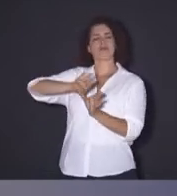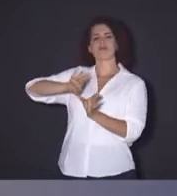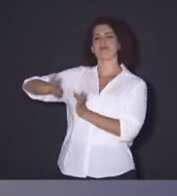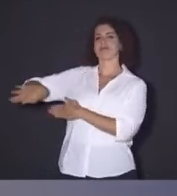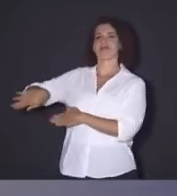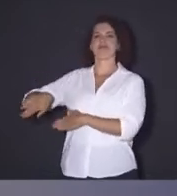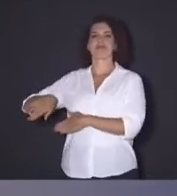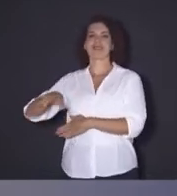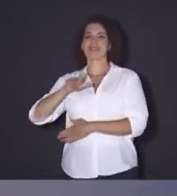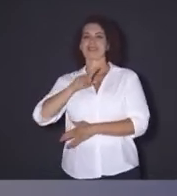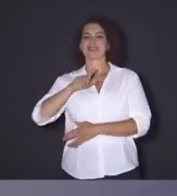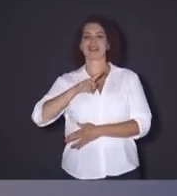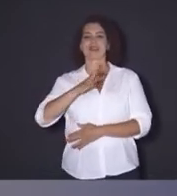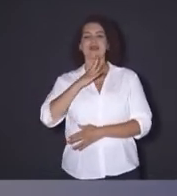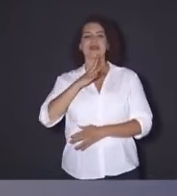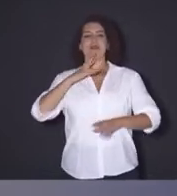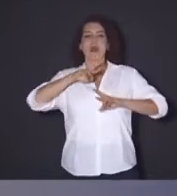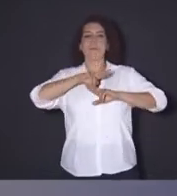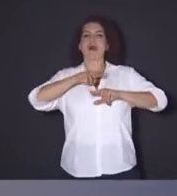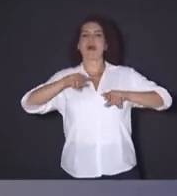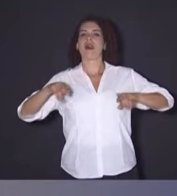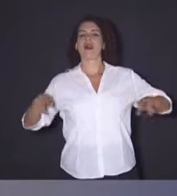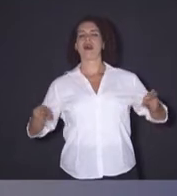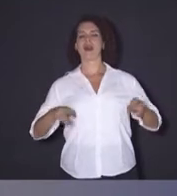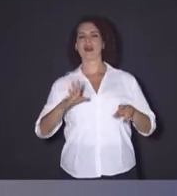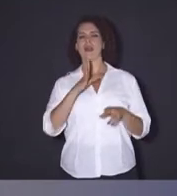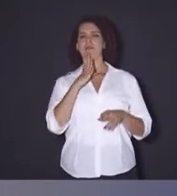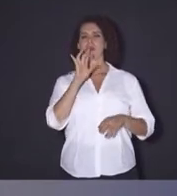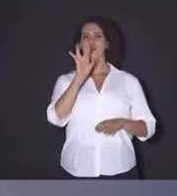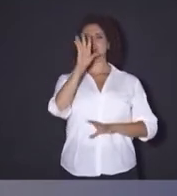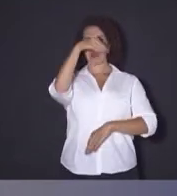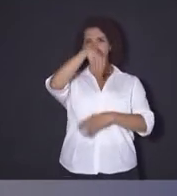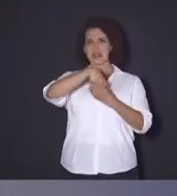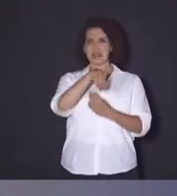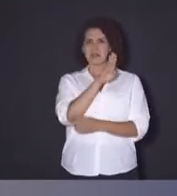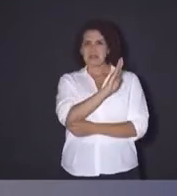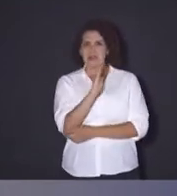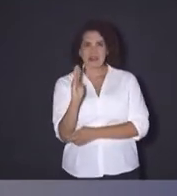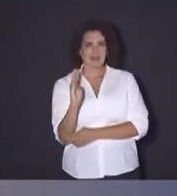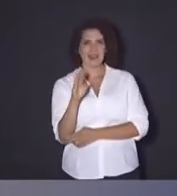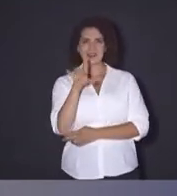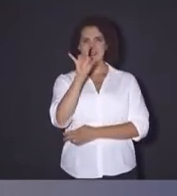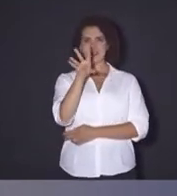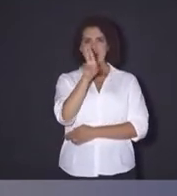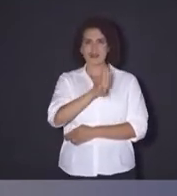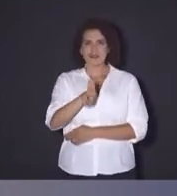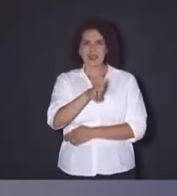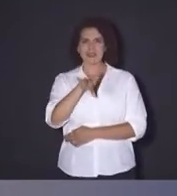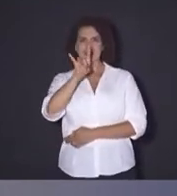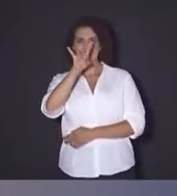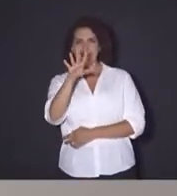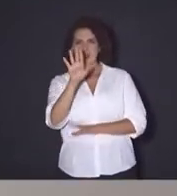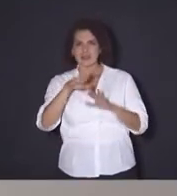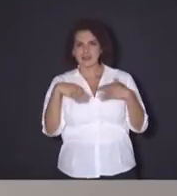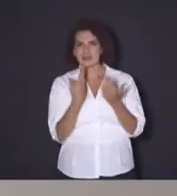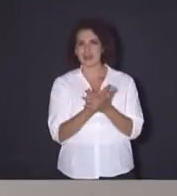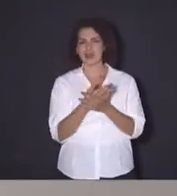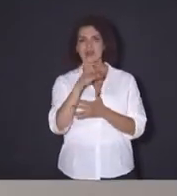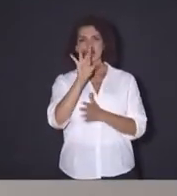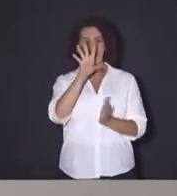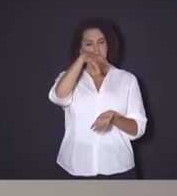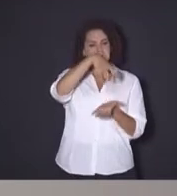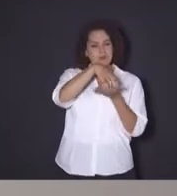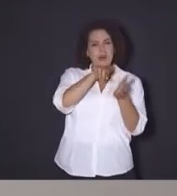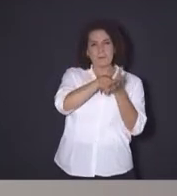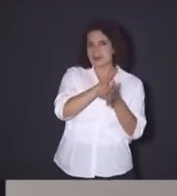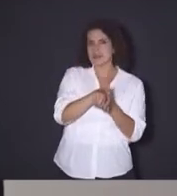formas de conhecimento. O conhecimento não está, obviamente, apenas nas bibliotecas, não está nas universidades, nas escolas, nos centros de pesquisa. Ele